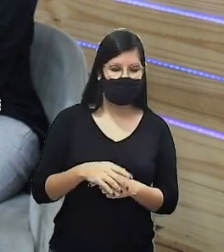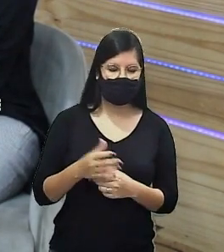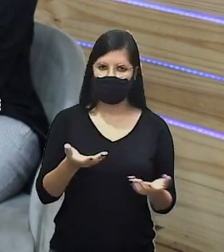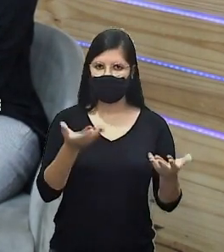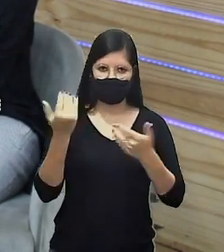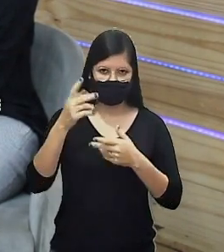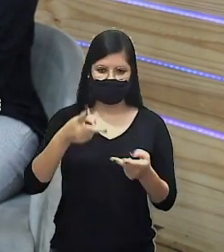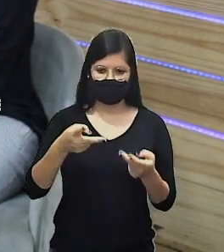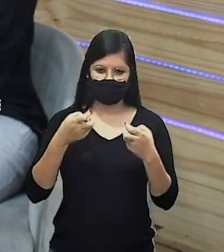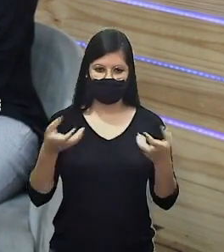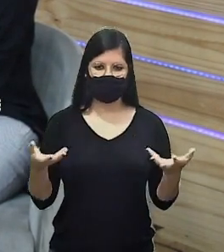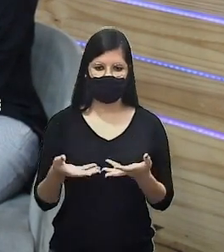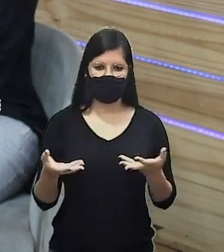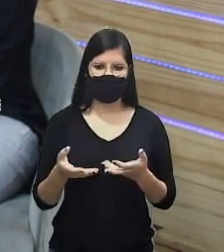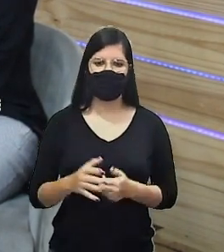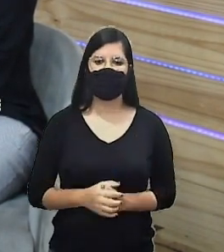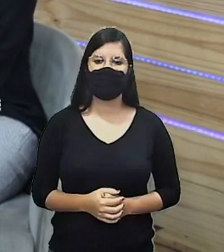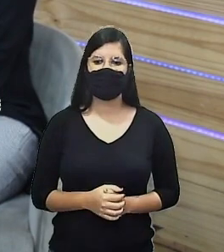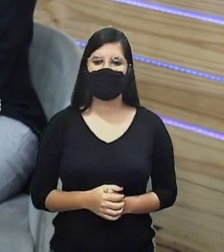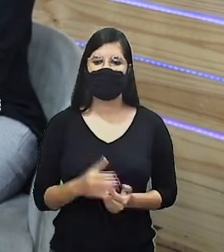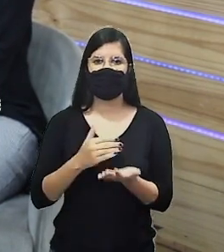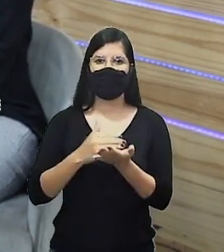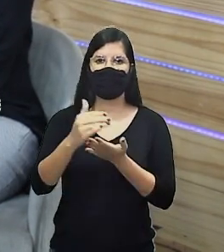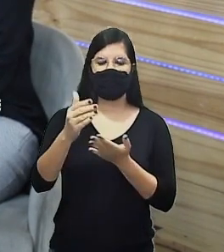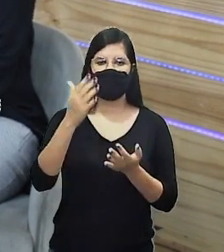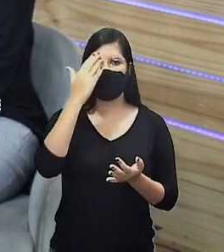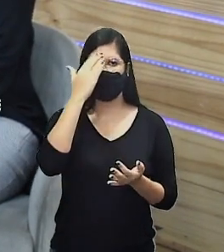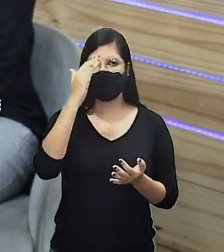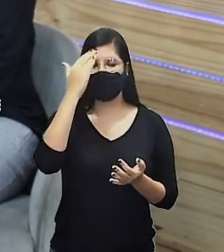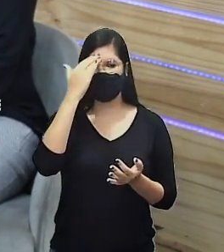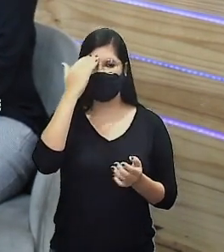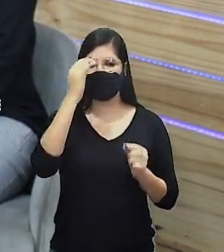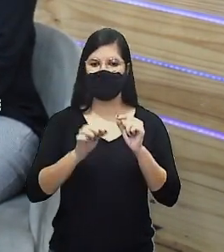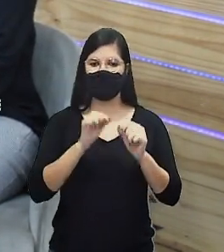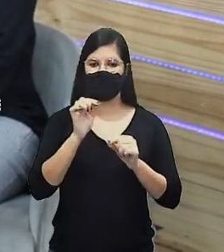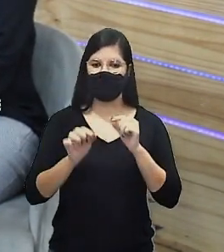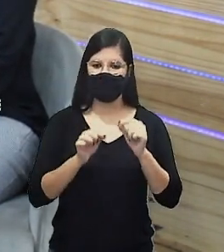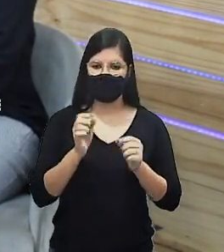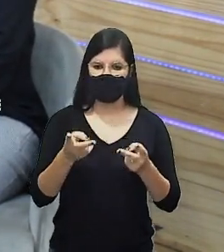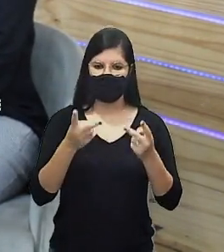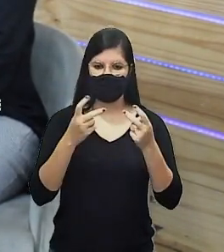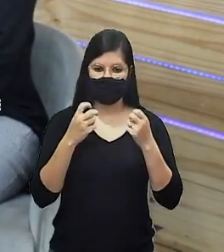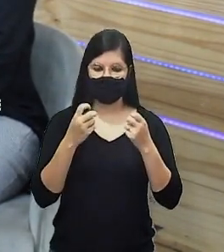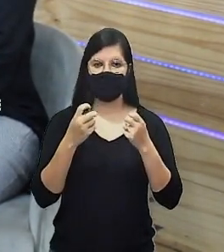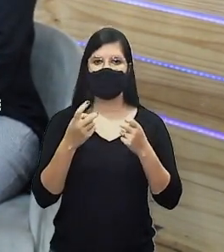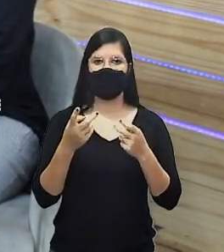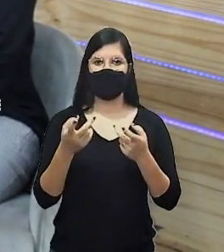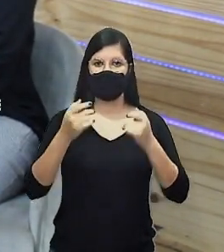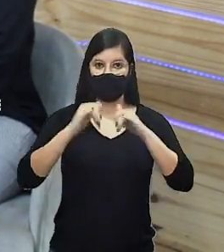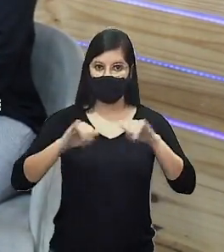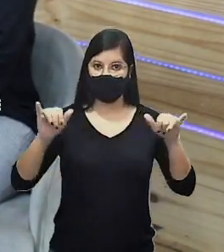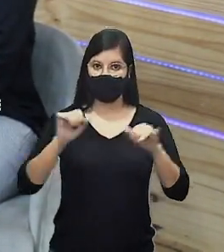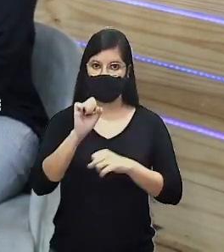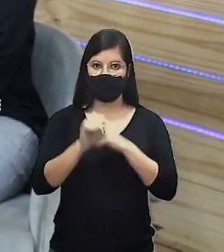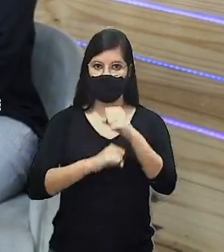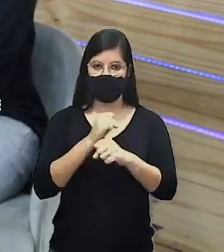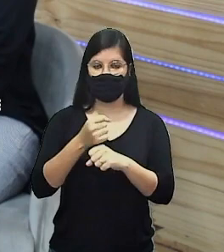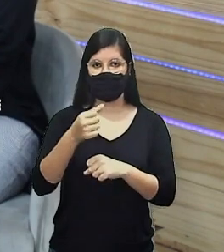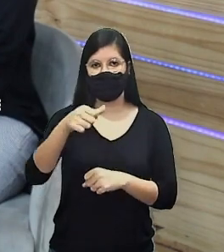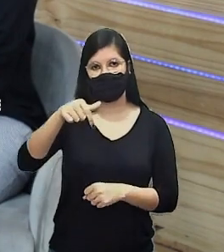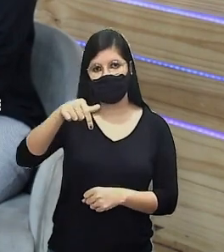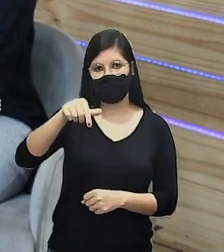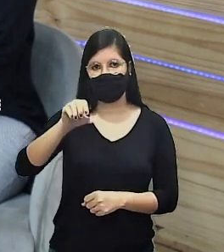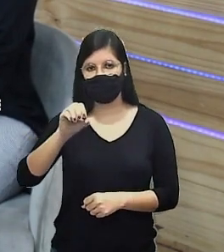ver isso agora? Né? A gente começa a entender, a gente começa a perceber que, ao contrário do que se dizia lá nos anos 70, nos